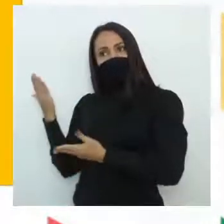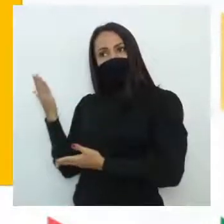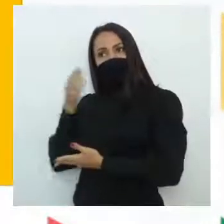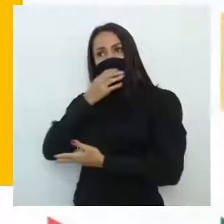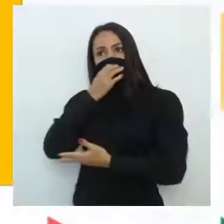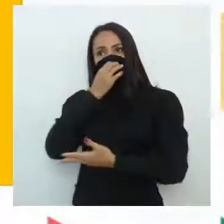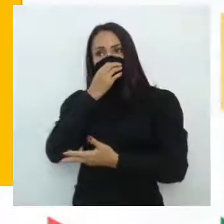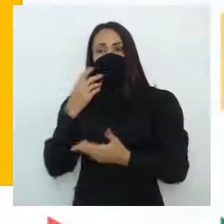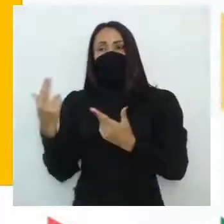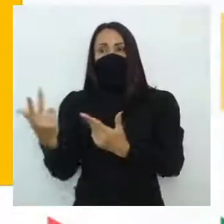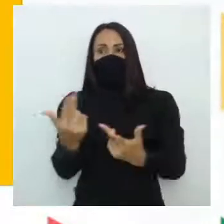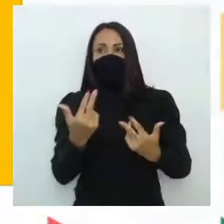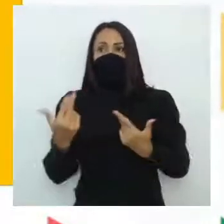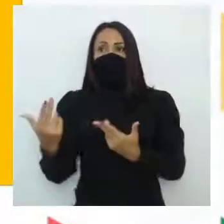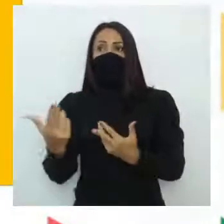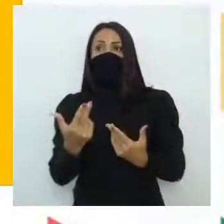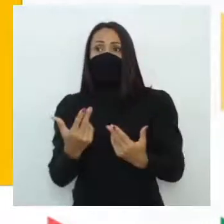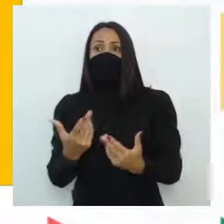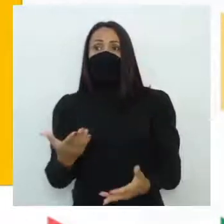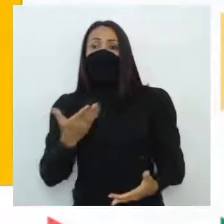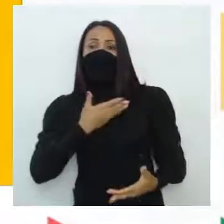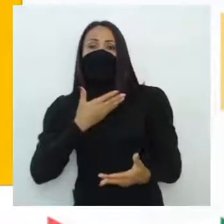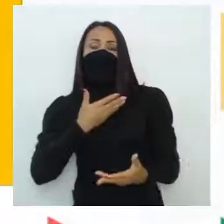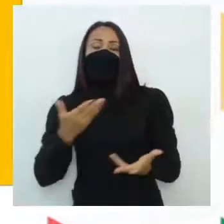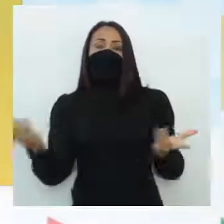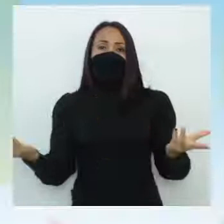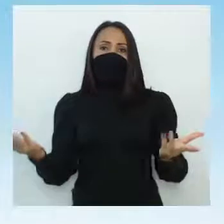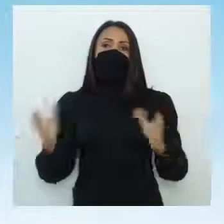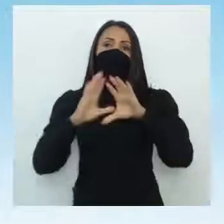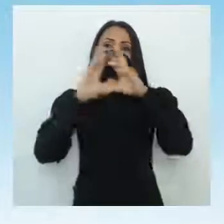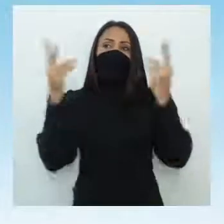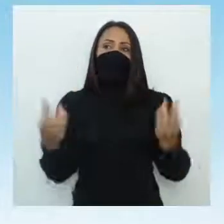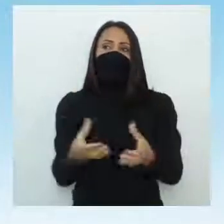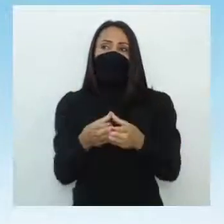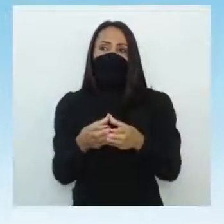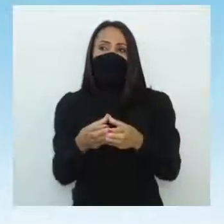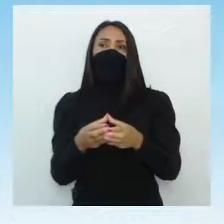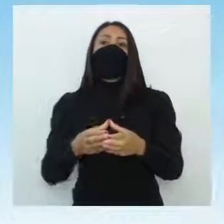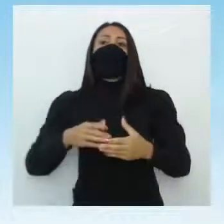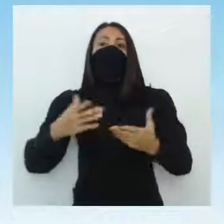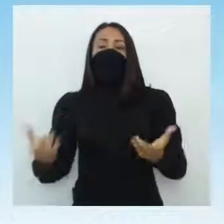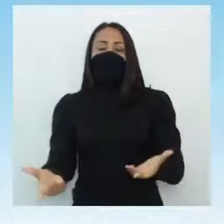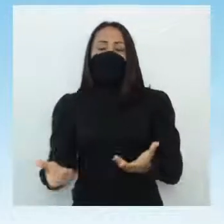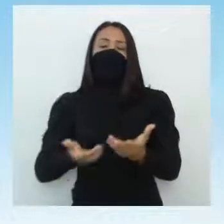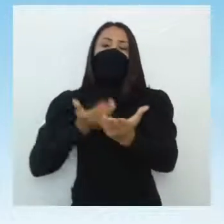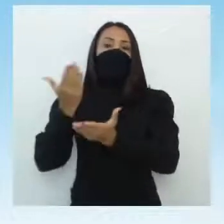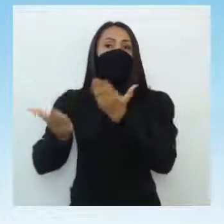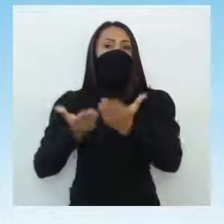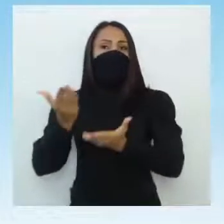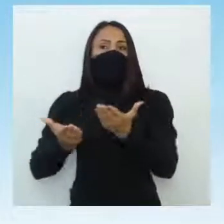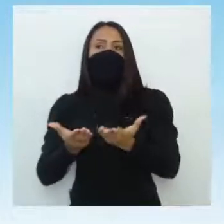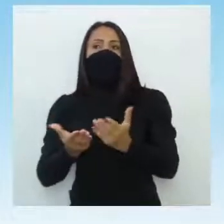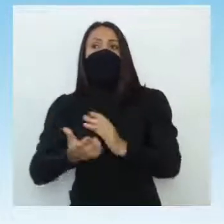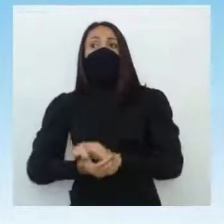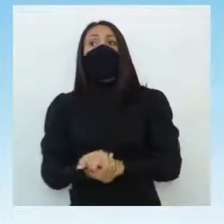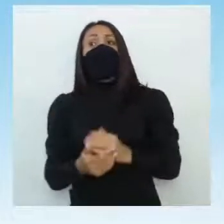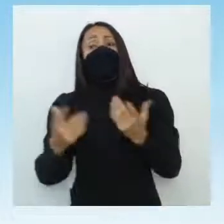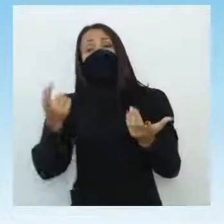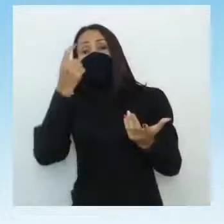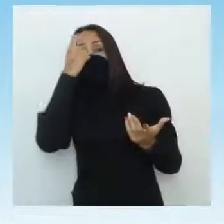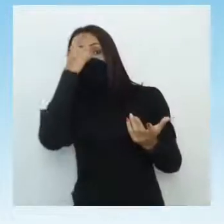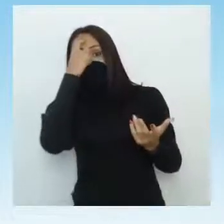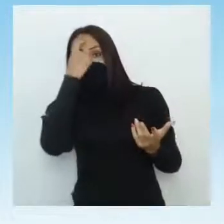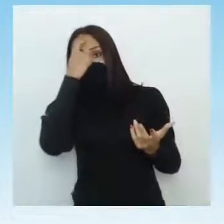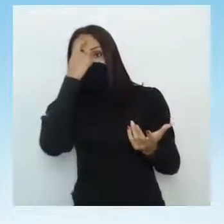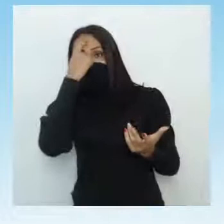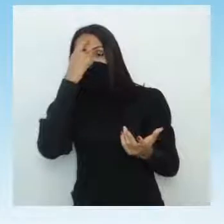da congregação que ela fundara, sempre com esta missão da caridade. Por isso que ela é chamada na Índia, certo? A